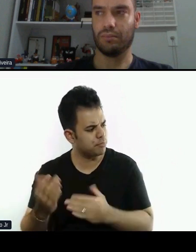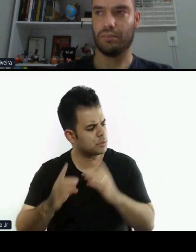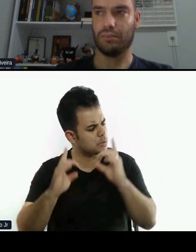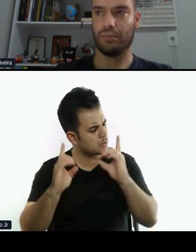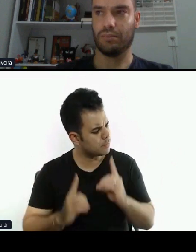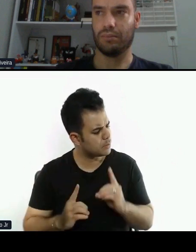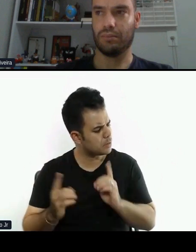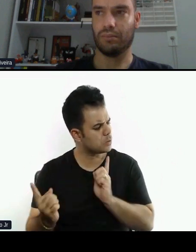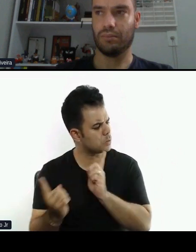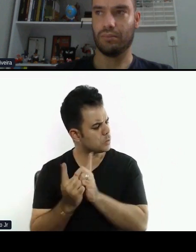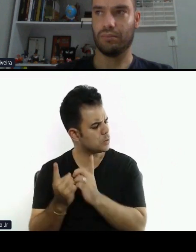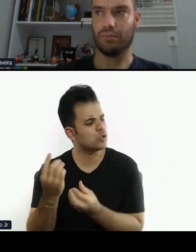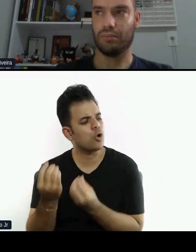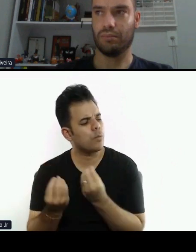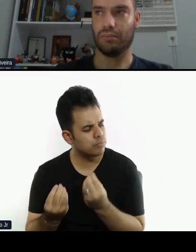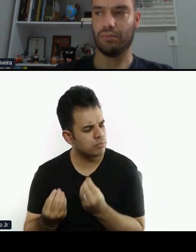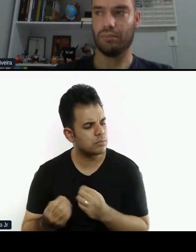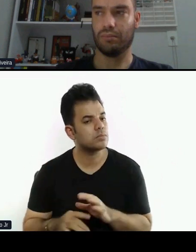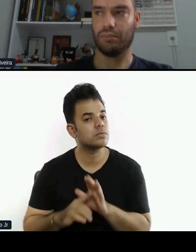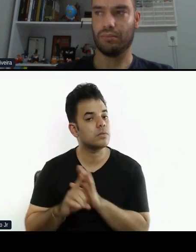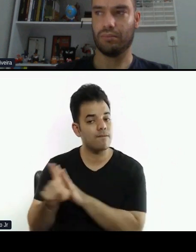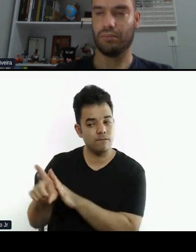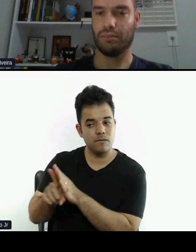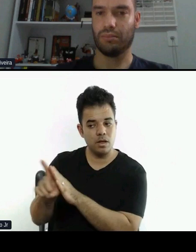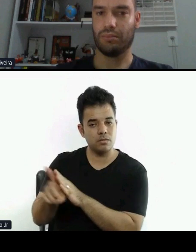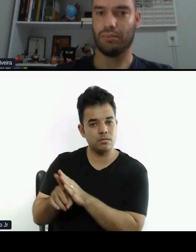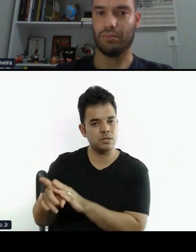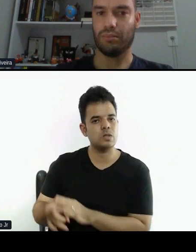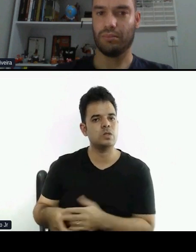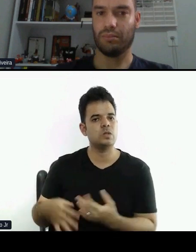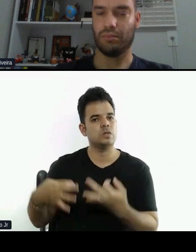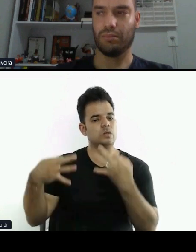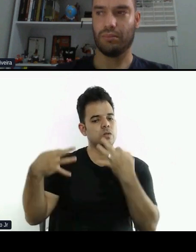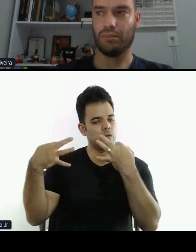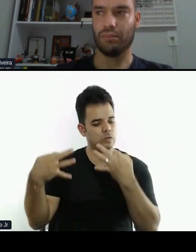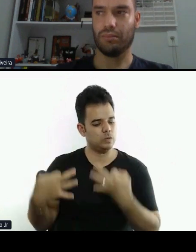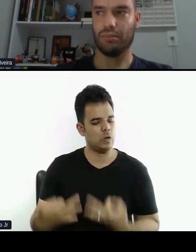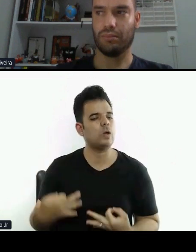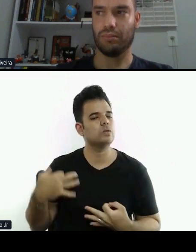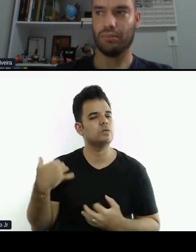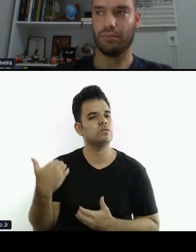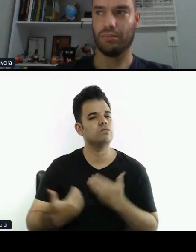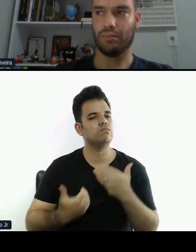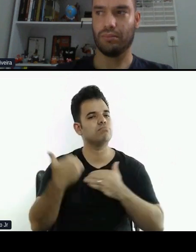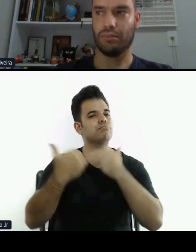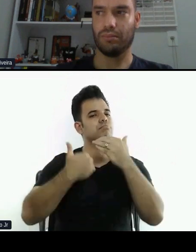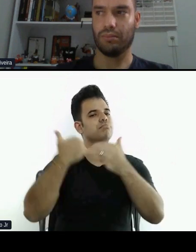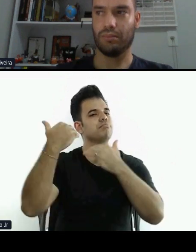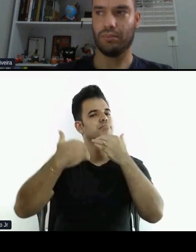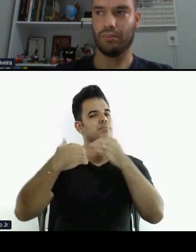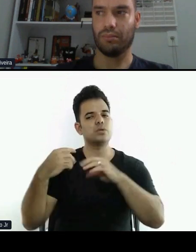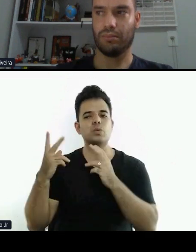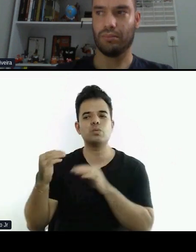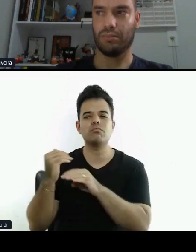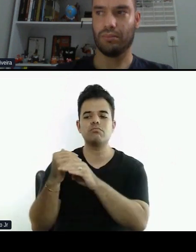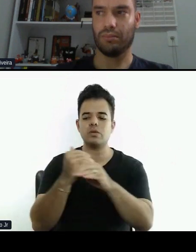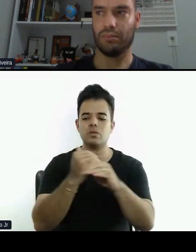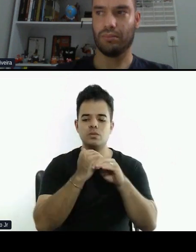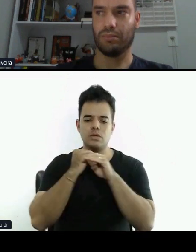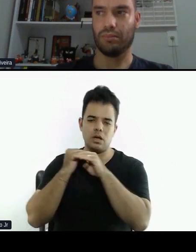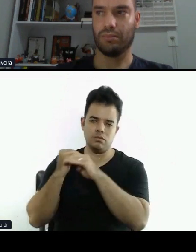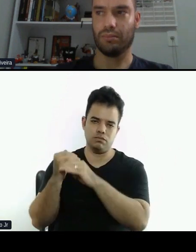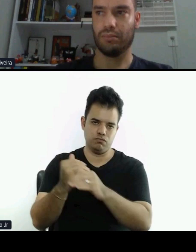e fazer avaliações justas, né, nos seus desempenhos em relação aos demais colegas, né, usar